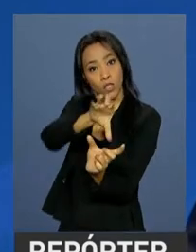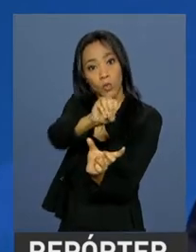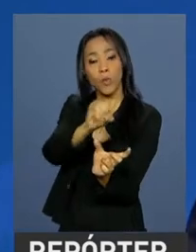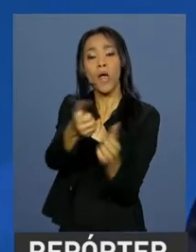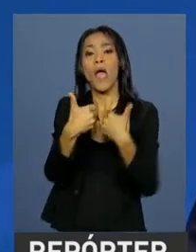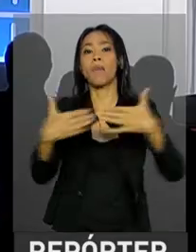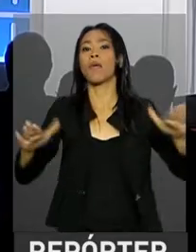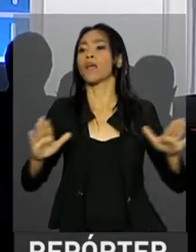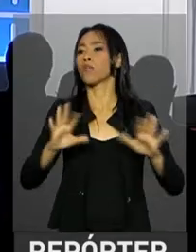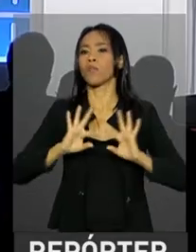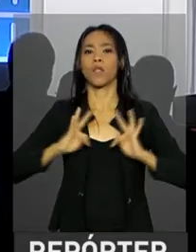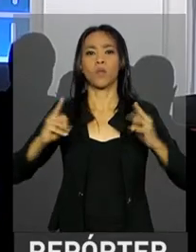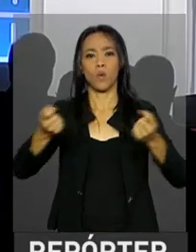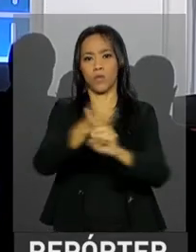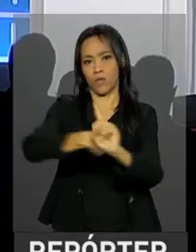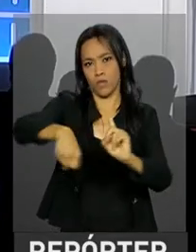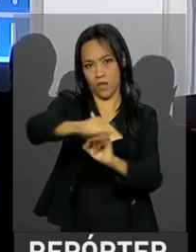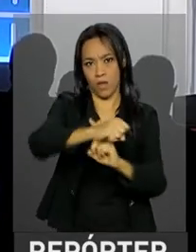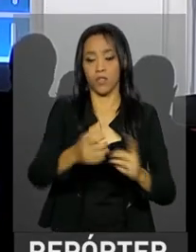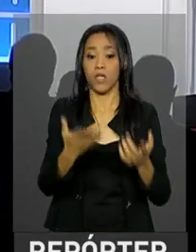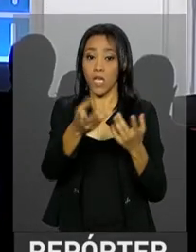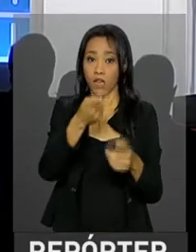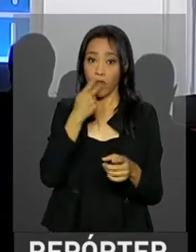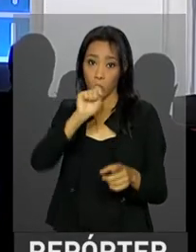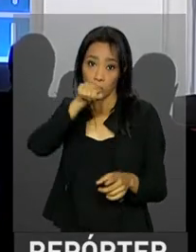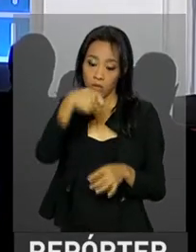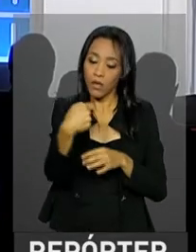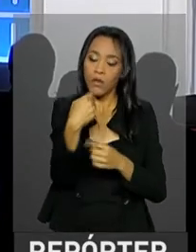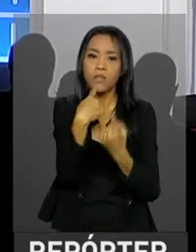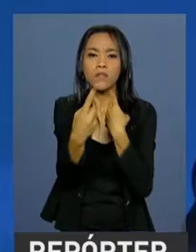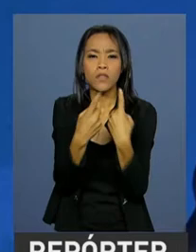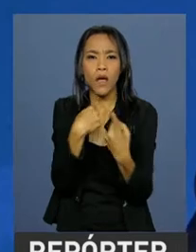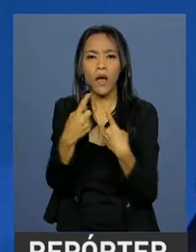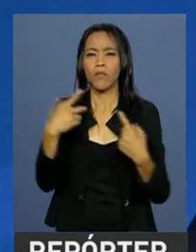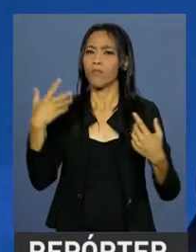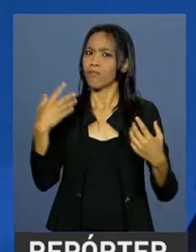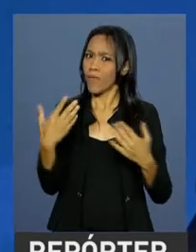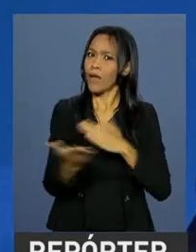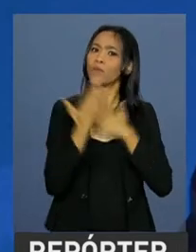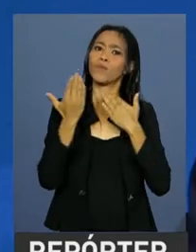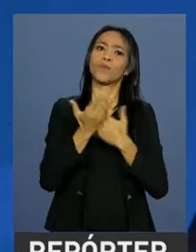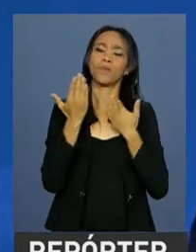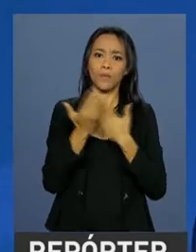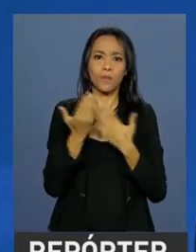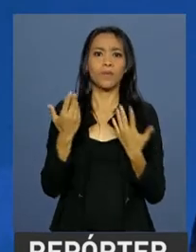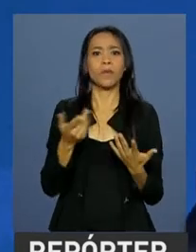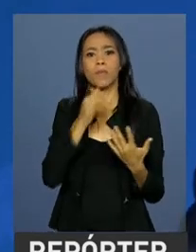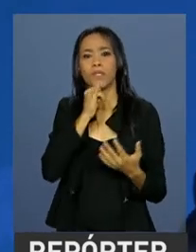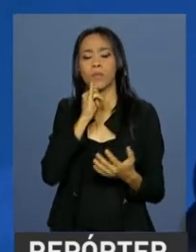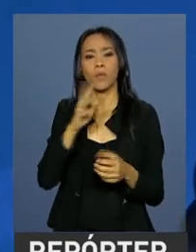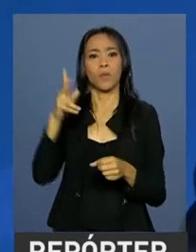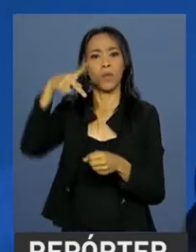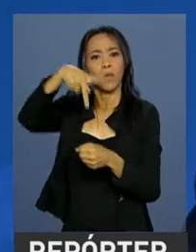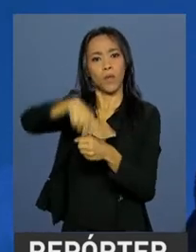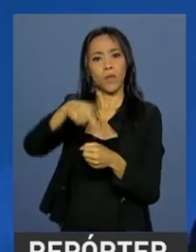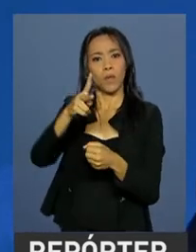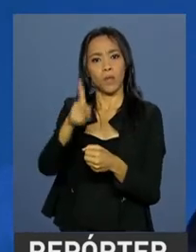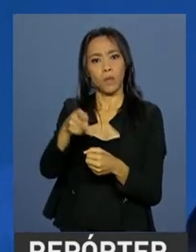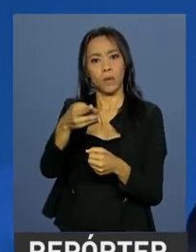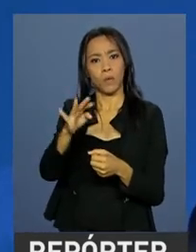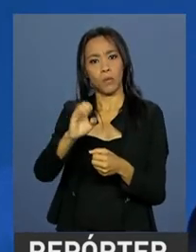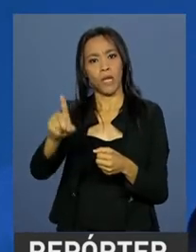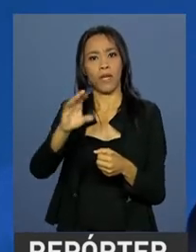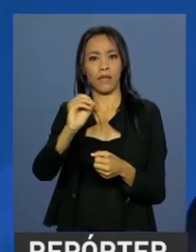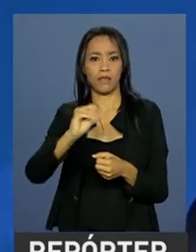a sociedade. Segundo o presidente, o diálogo possibilitou reformas, como a mudança nas regras da exploração do pré-sal, a aprovação do teto